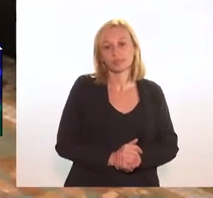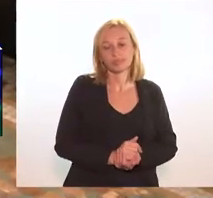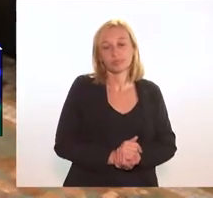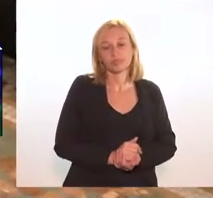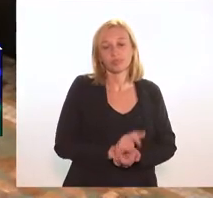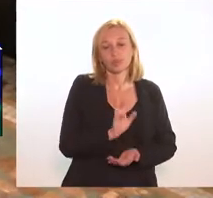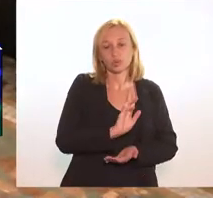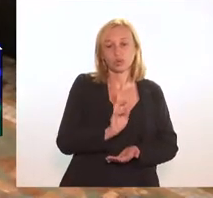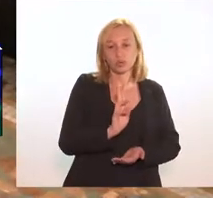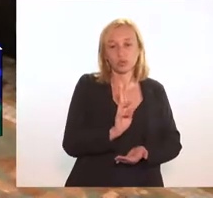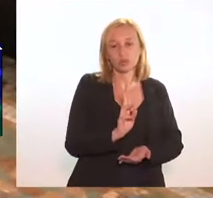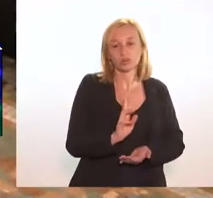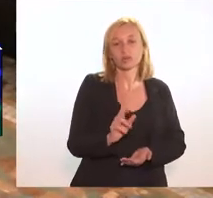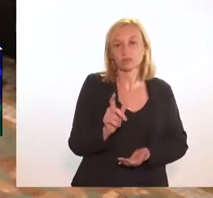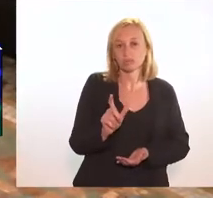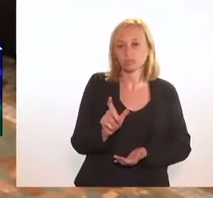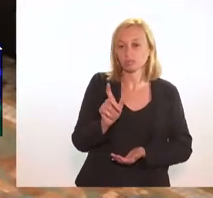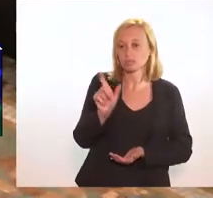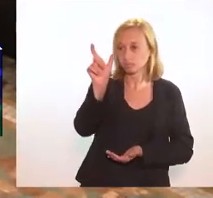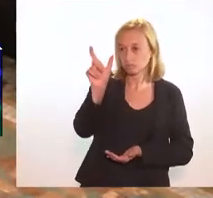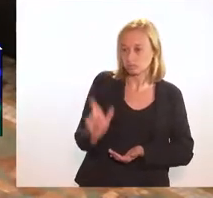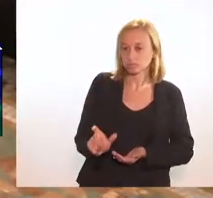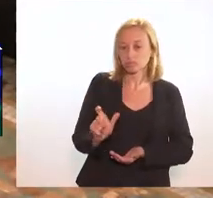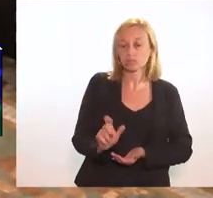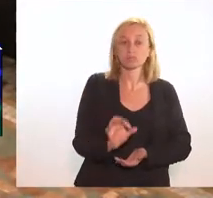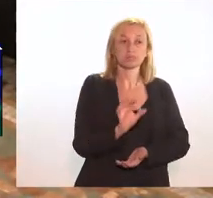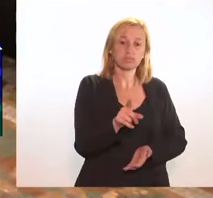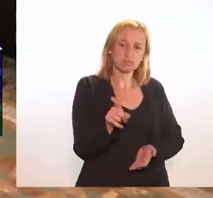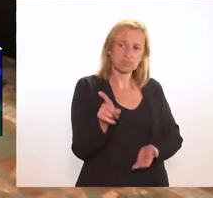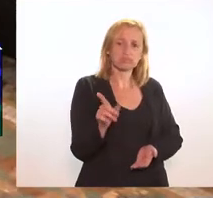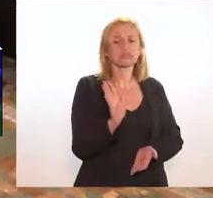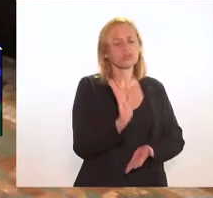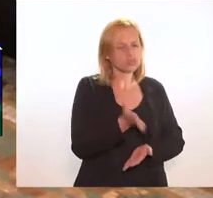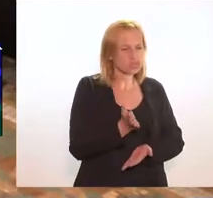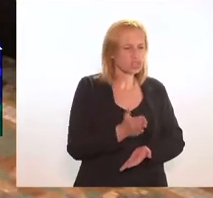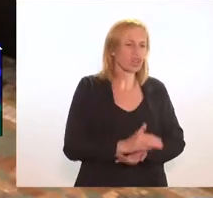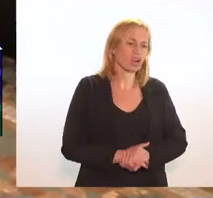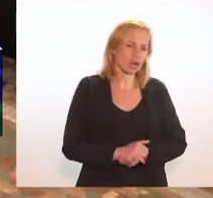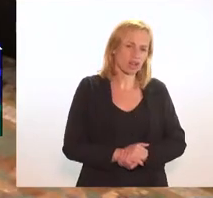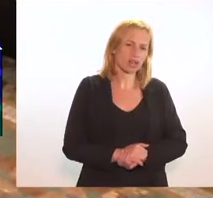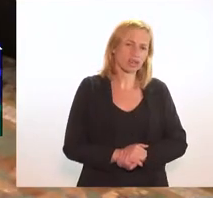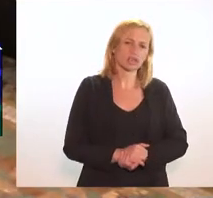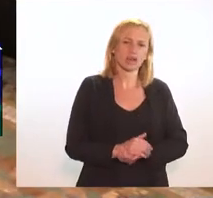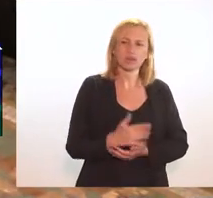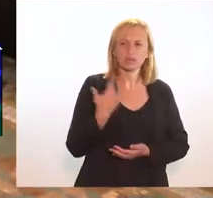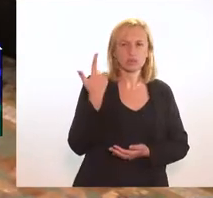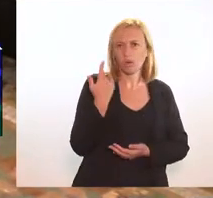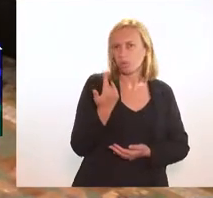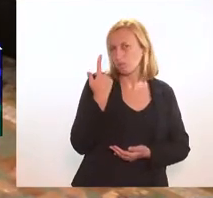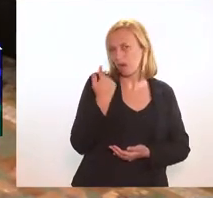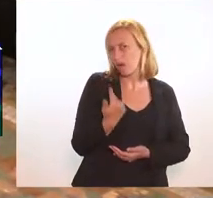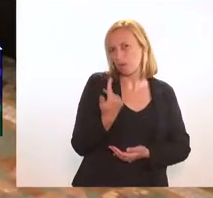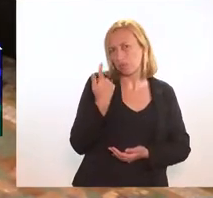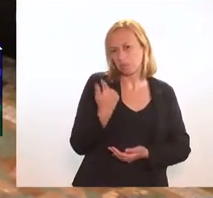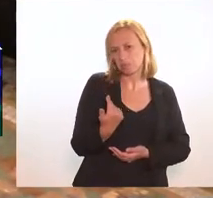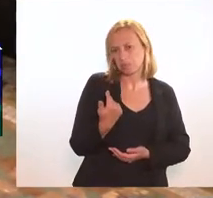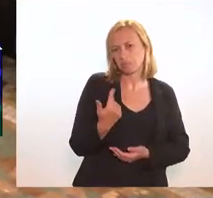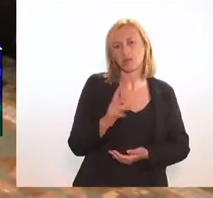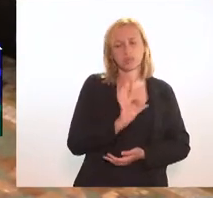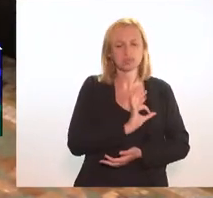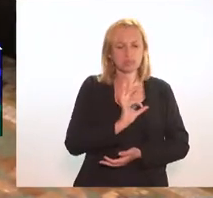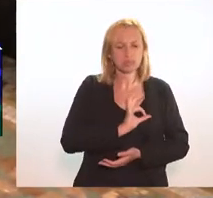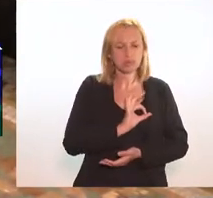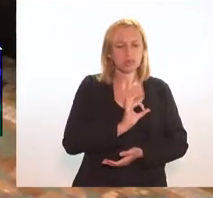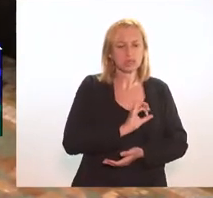em nome do autor. Esse fato já é feito de uma forma rotineira pela Polícia